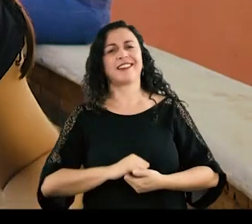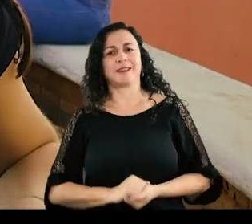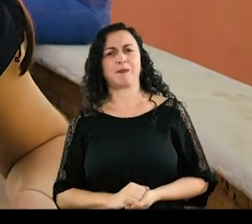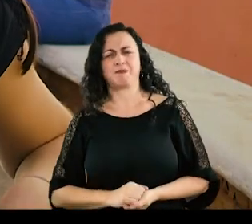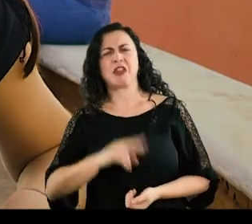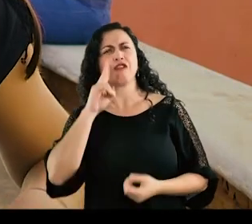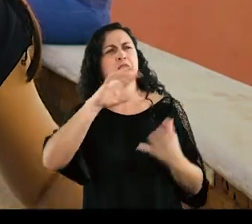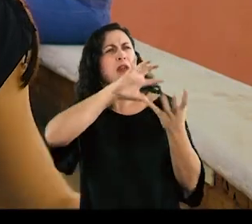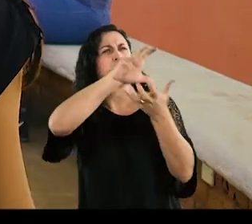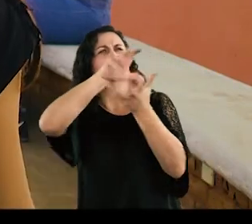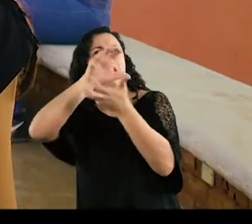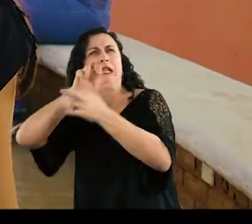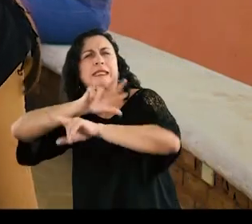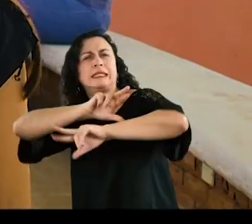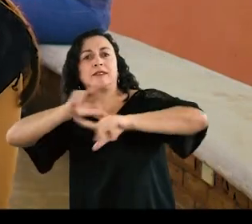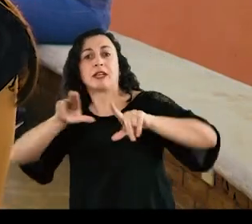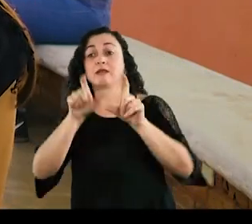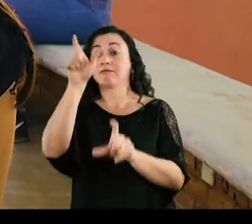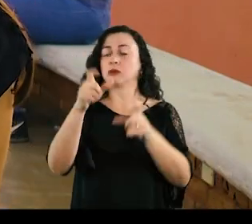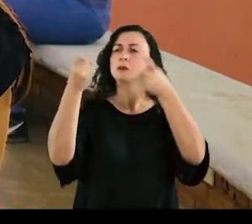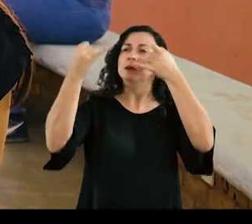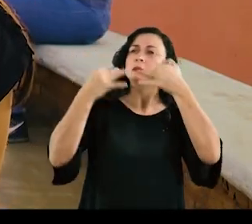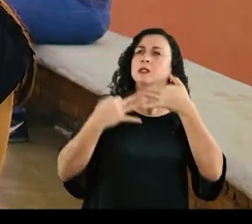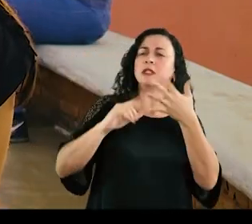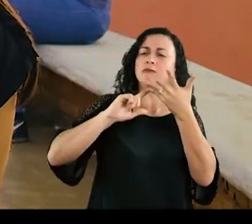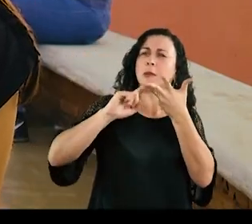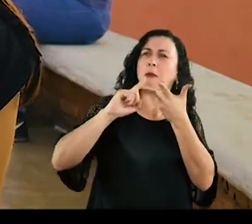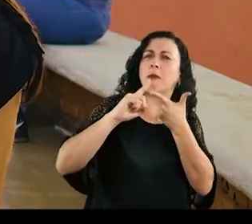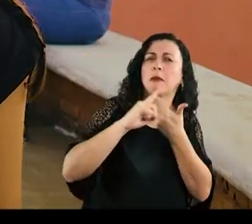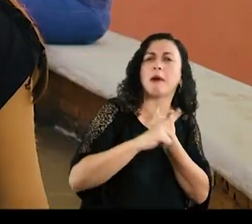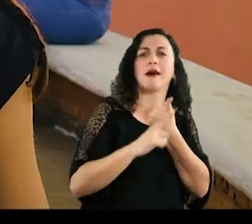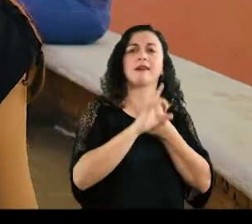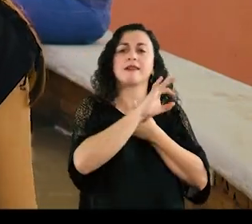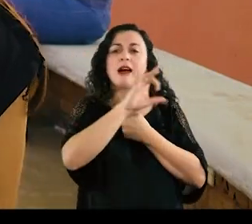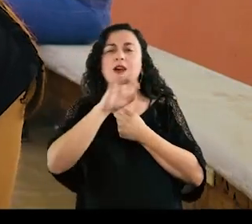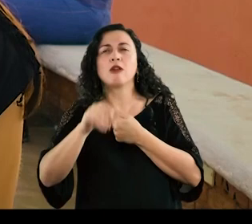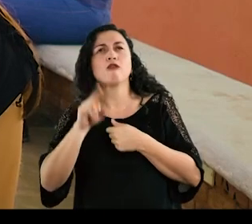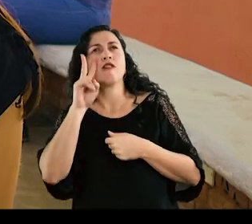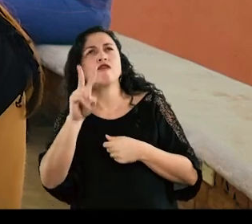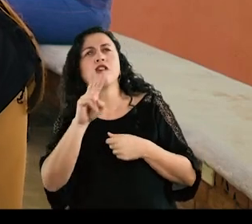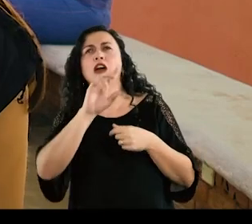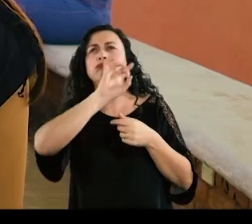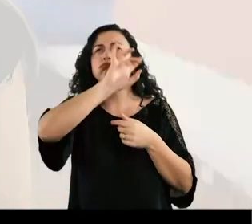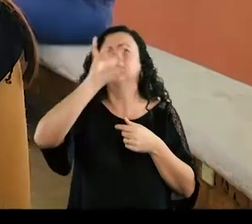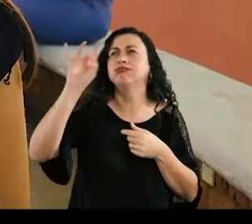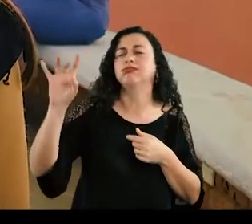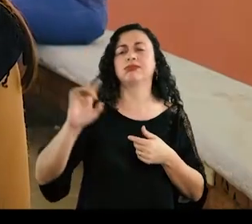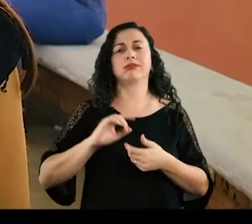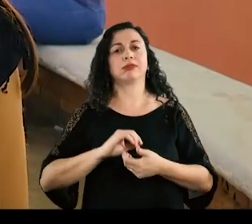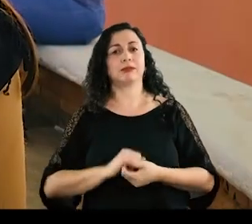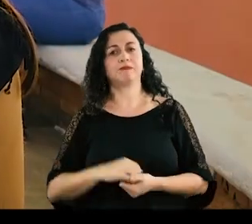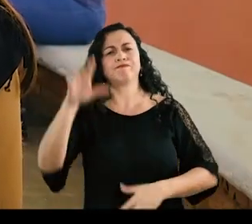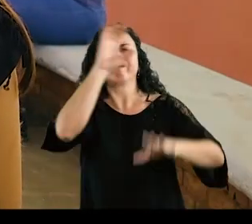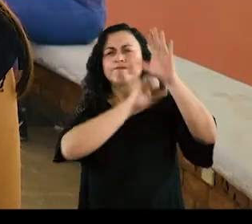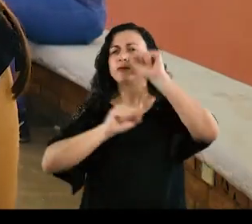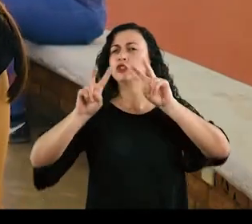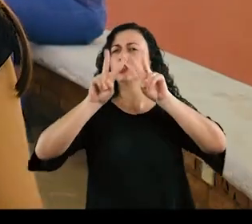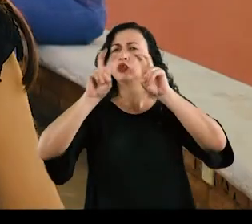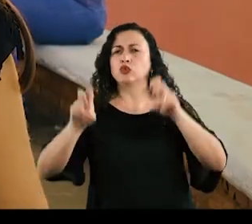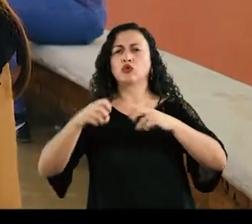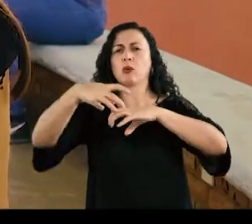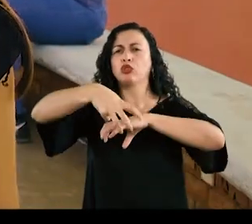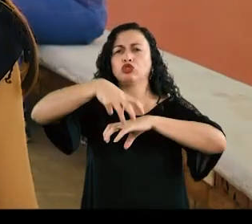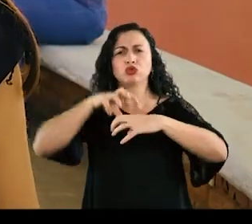vários planetas, aí eles vão explicando conforme eu vou vendo, eles vão explicando. Eu aprendi muito sobre